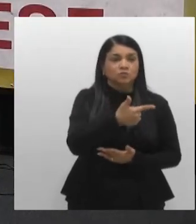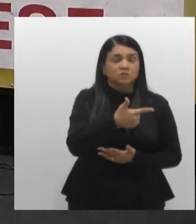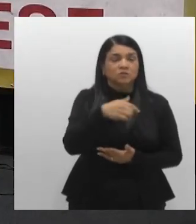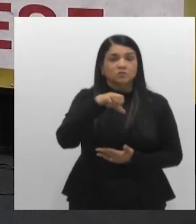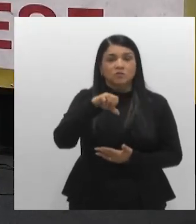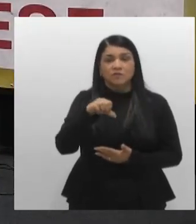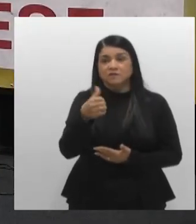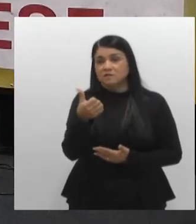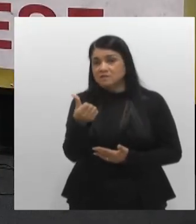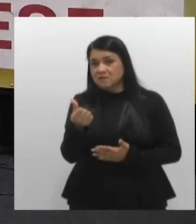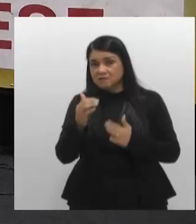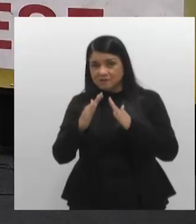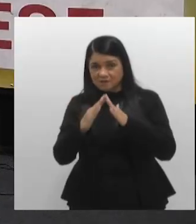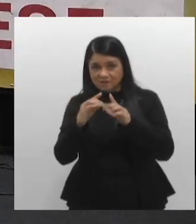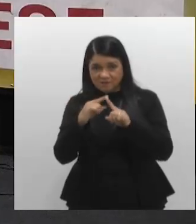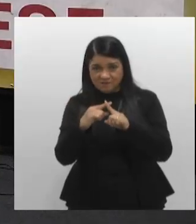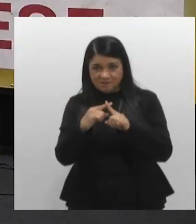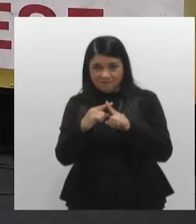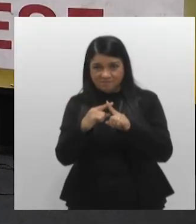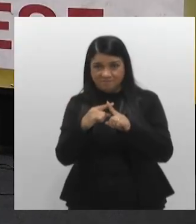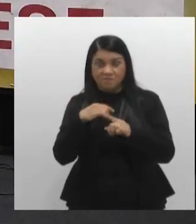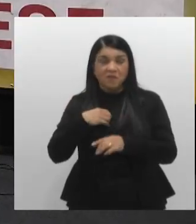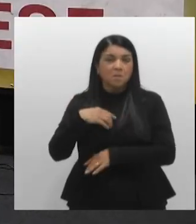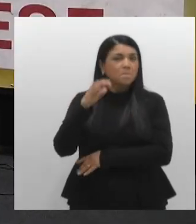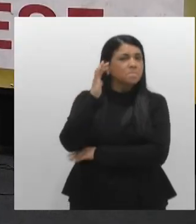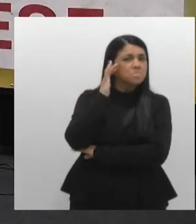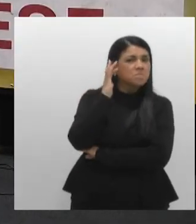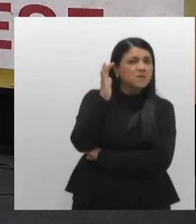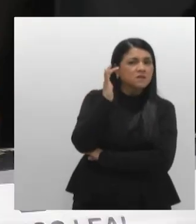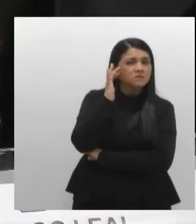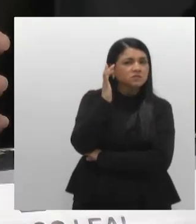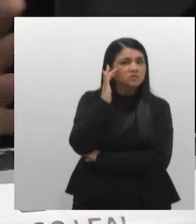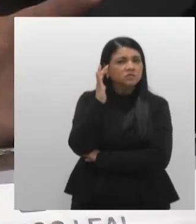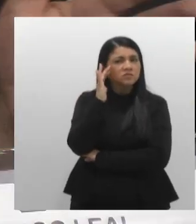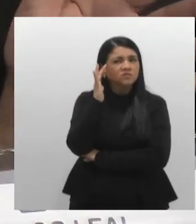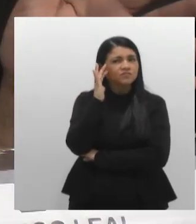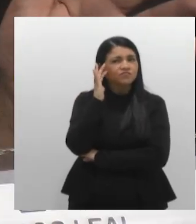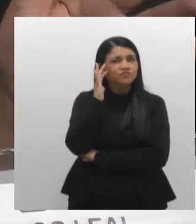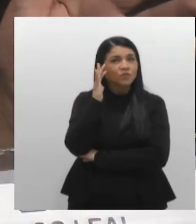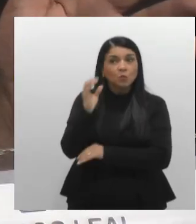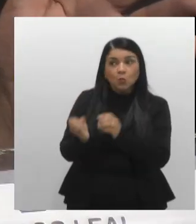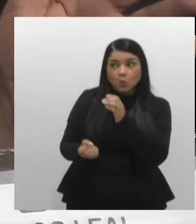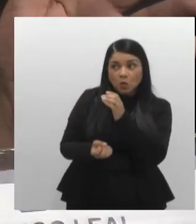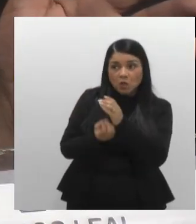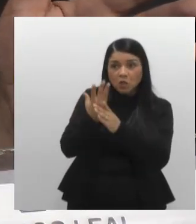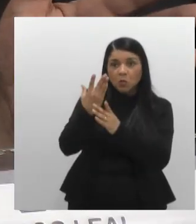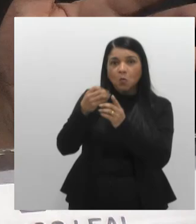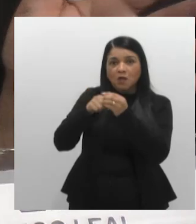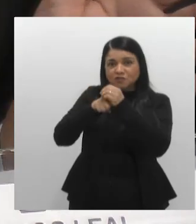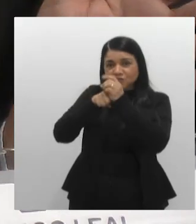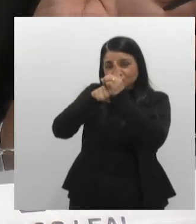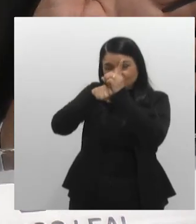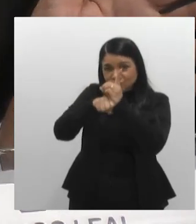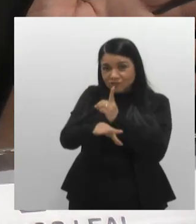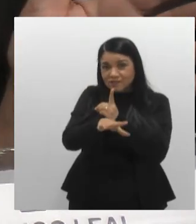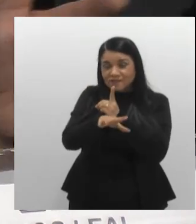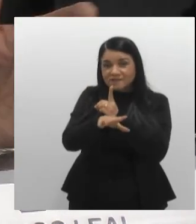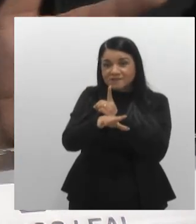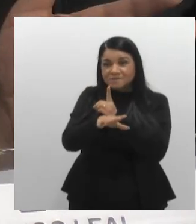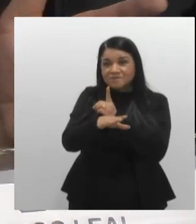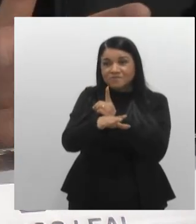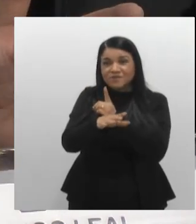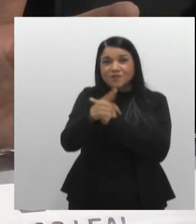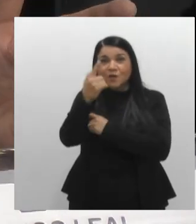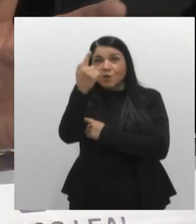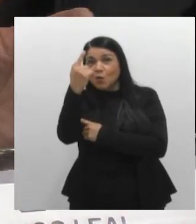296 paróquias. Você imagina lá quando criou a Diocese? E até Goiás, até